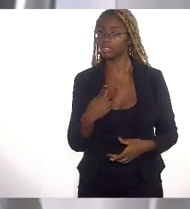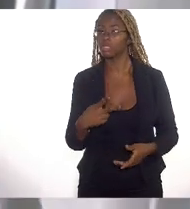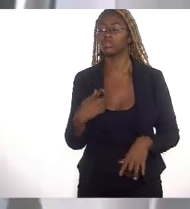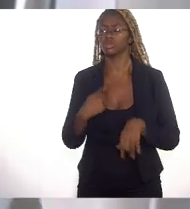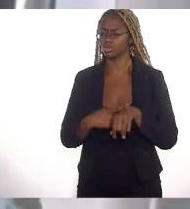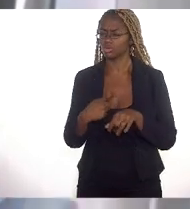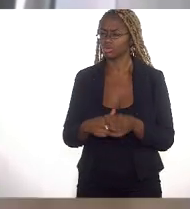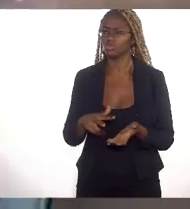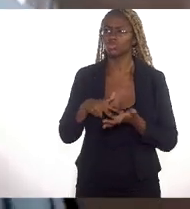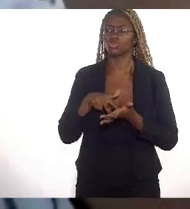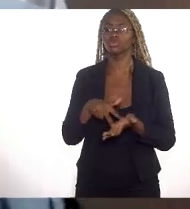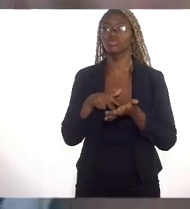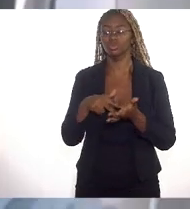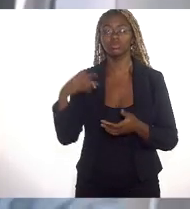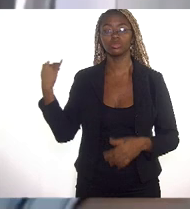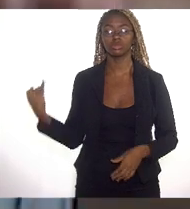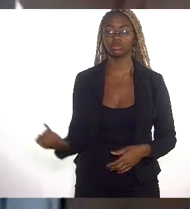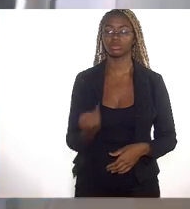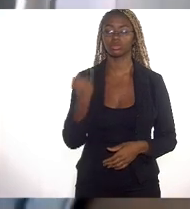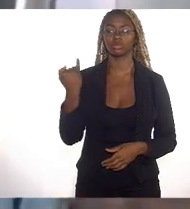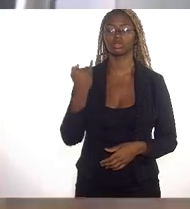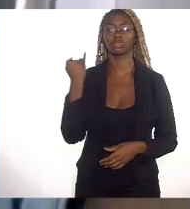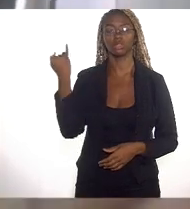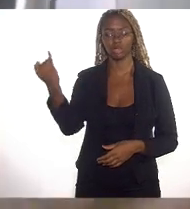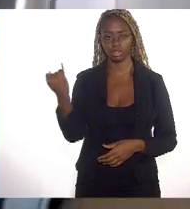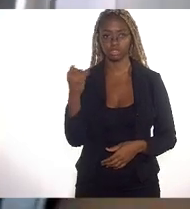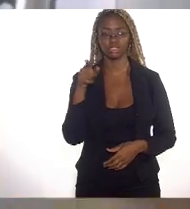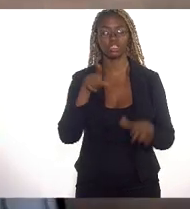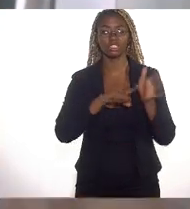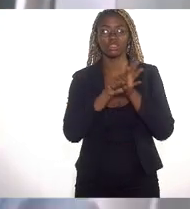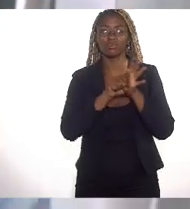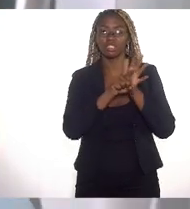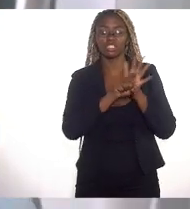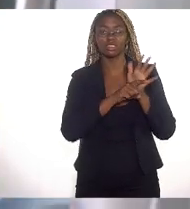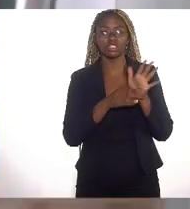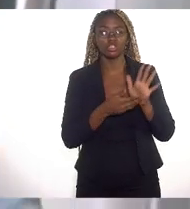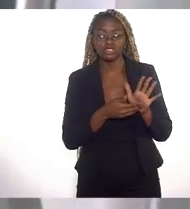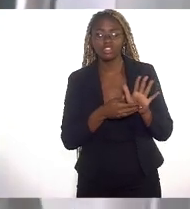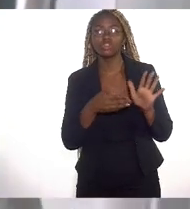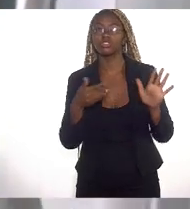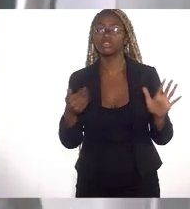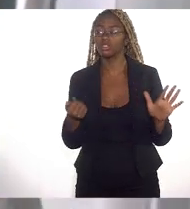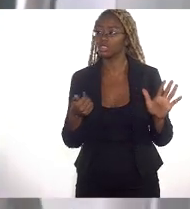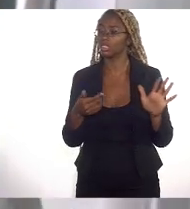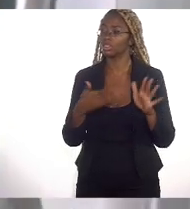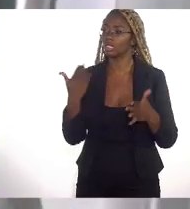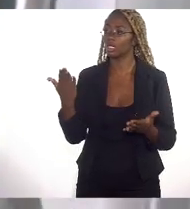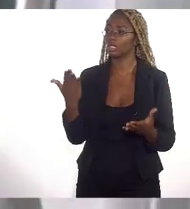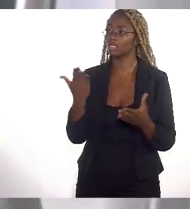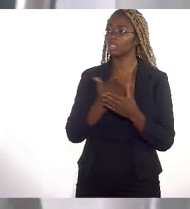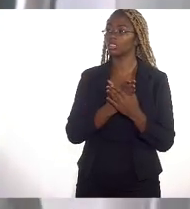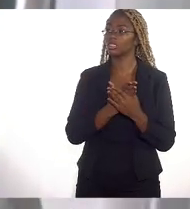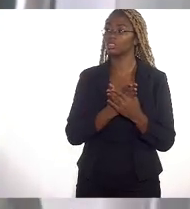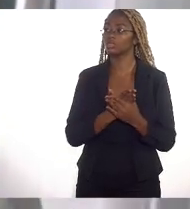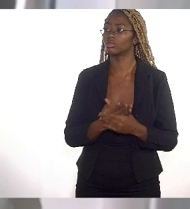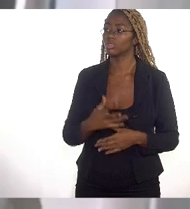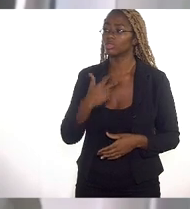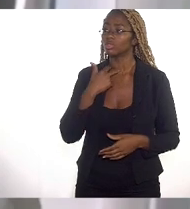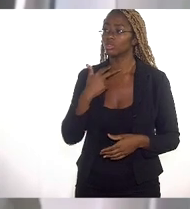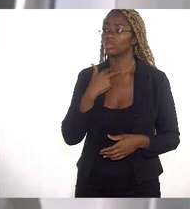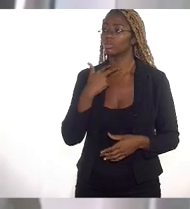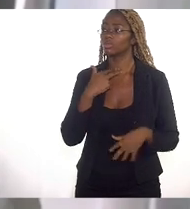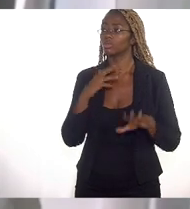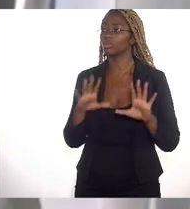veementemente, né? É importantíssimo que esse inquérito seja excluído, seja arquivado. Não tem cabimento que as